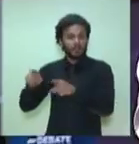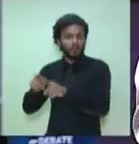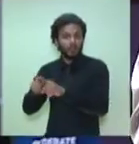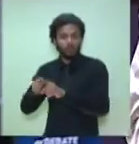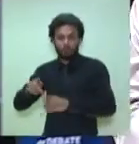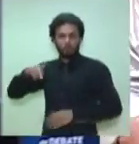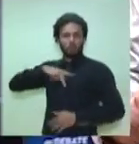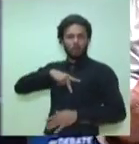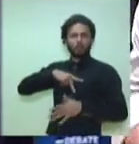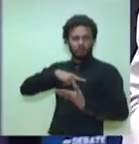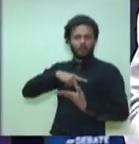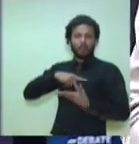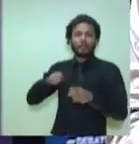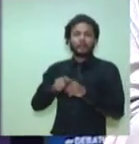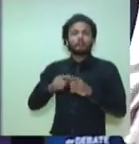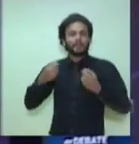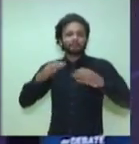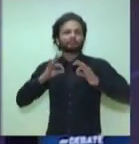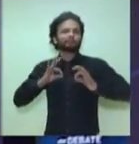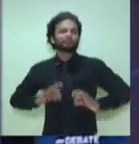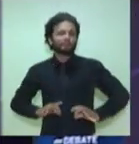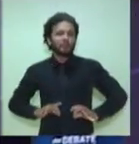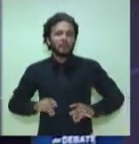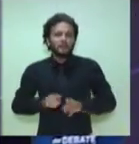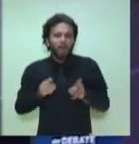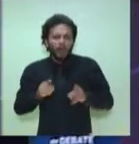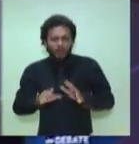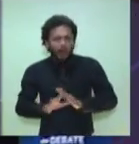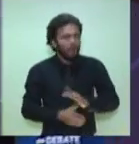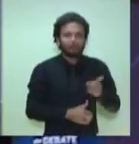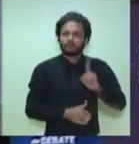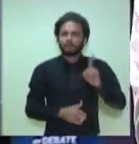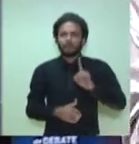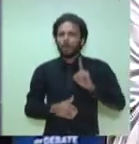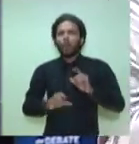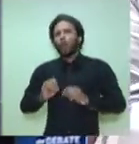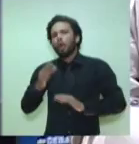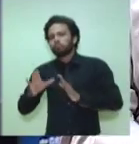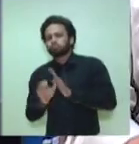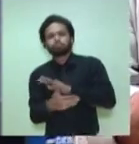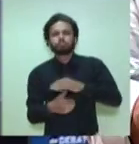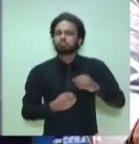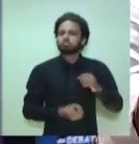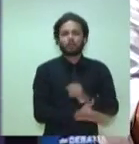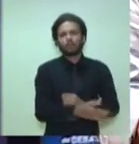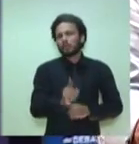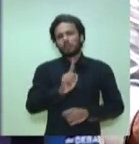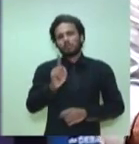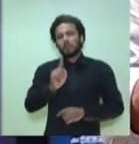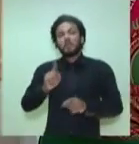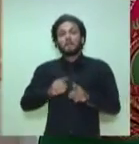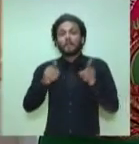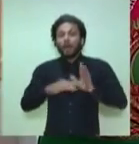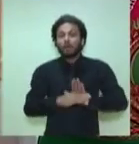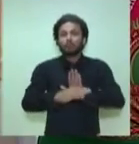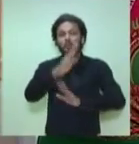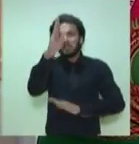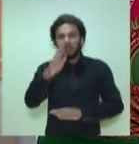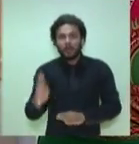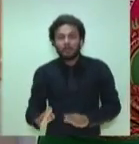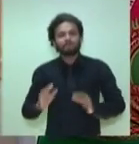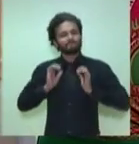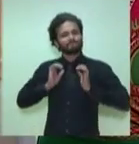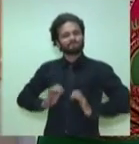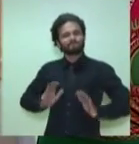pessoal, prosperidade, com honestidade, não com desonestidade, longe da corrupção e sempre a favor de um país que preze a